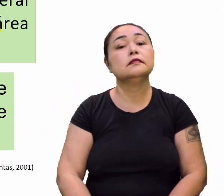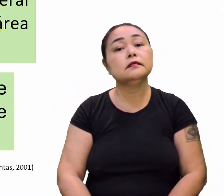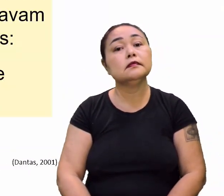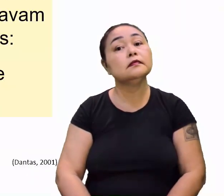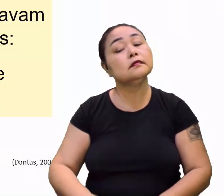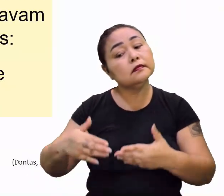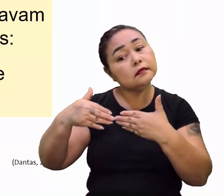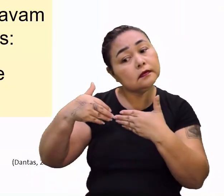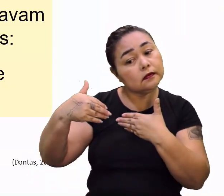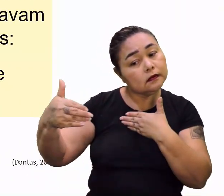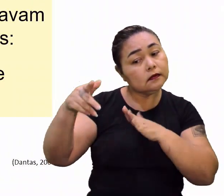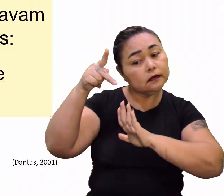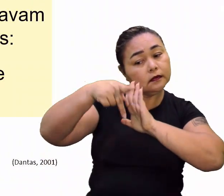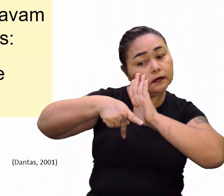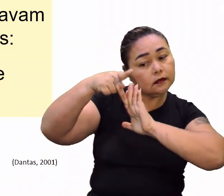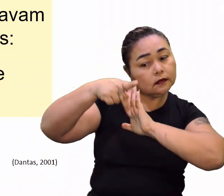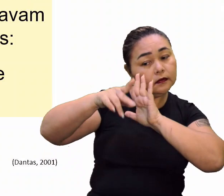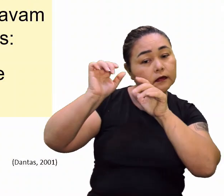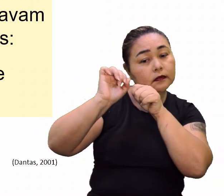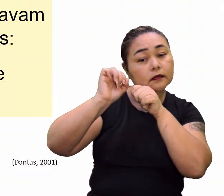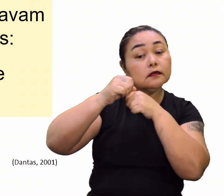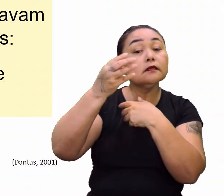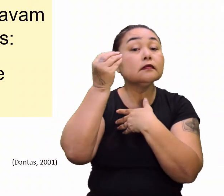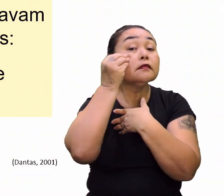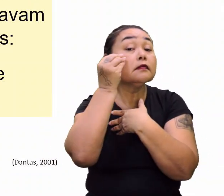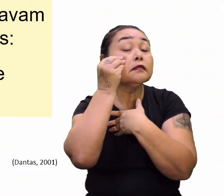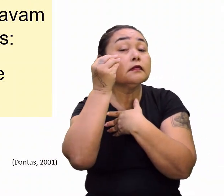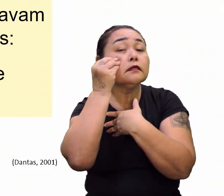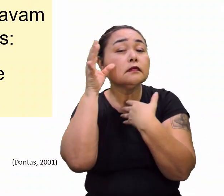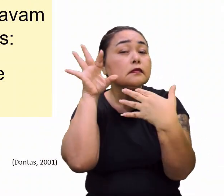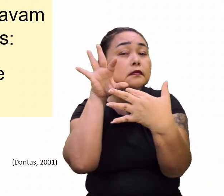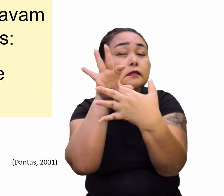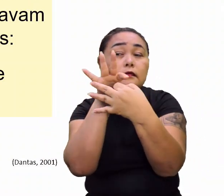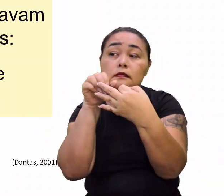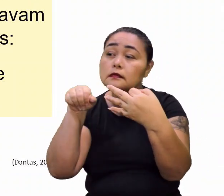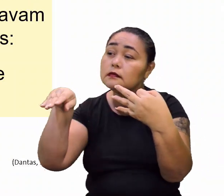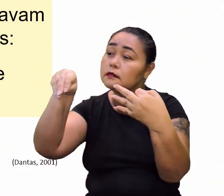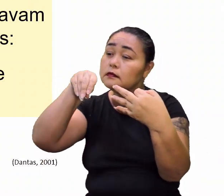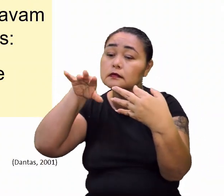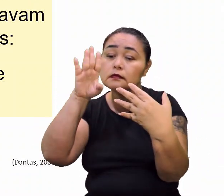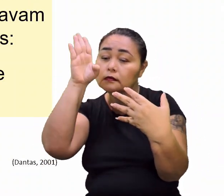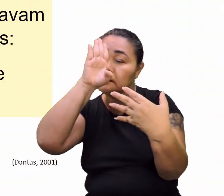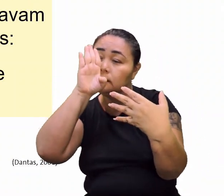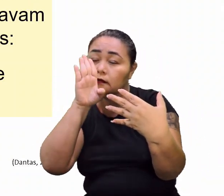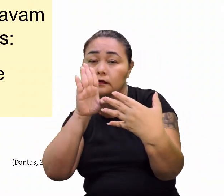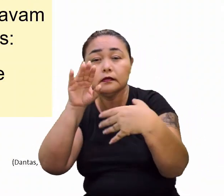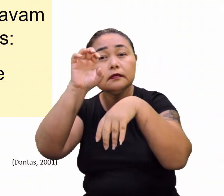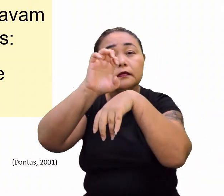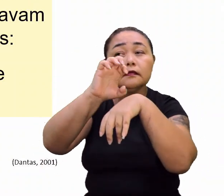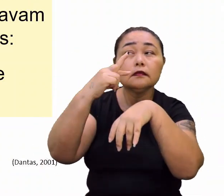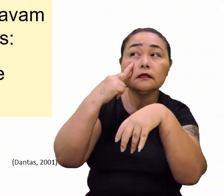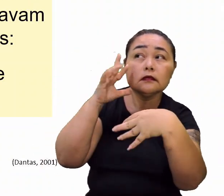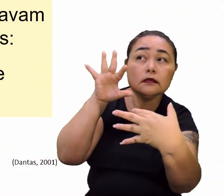1971. A partir desse projeto, a gente vai começar a verificar uma integração maior do estado de Rondônia e um fluxo maior